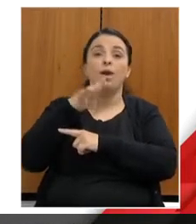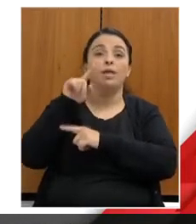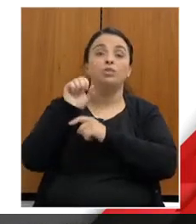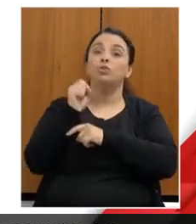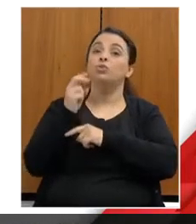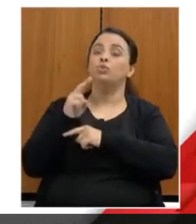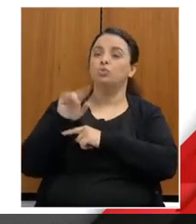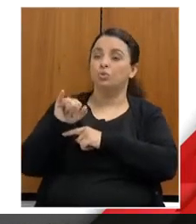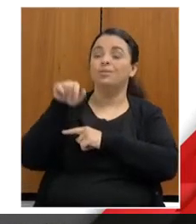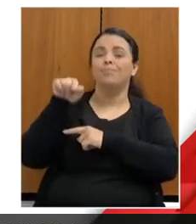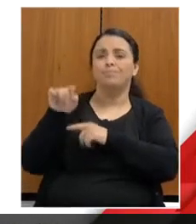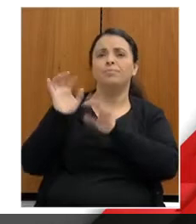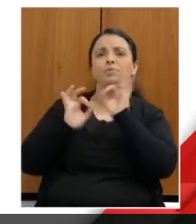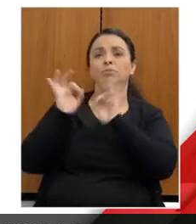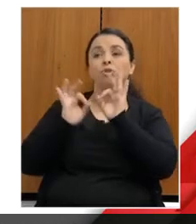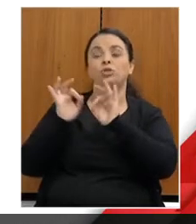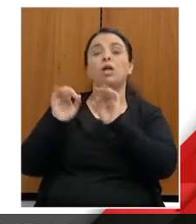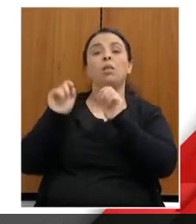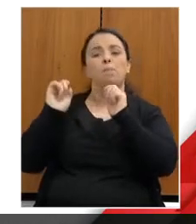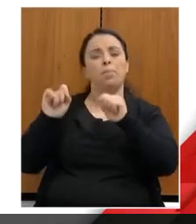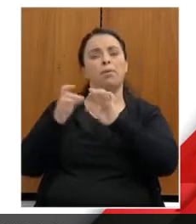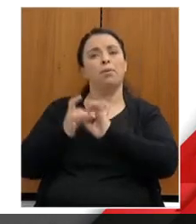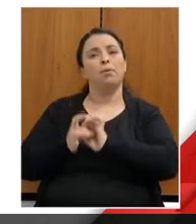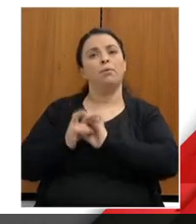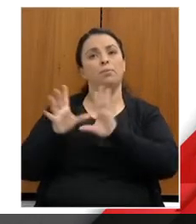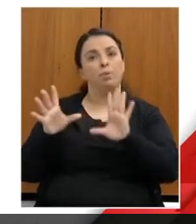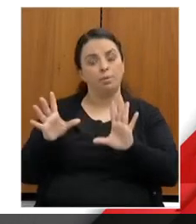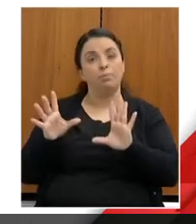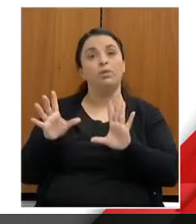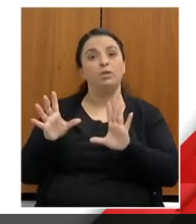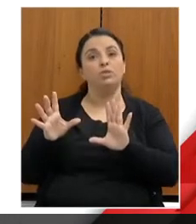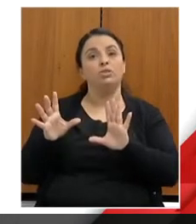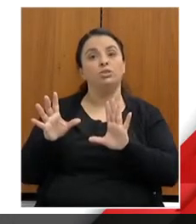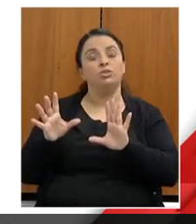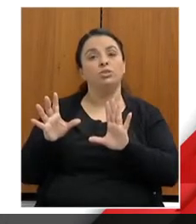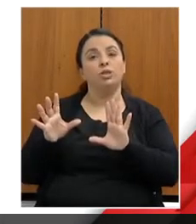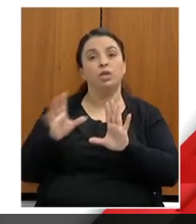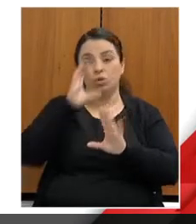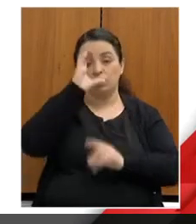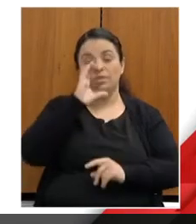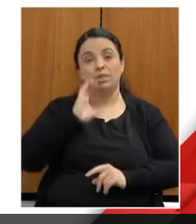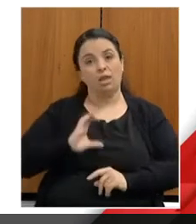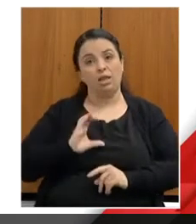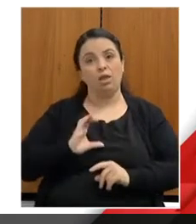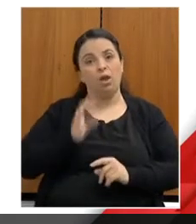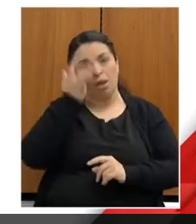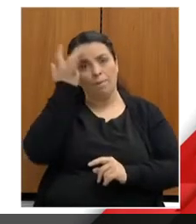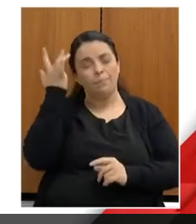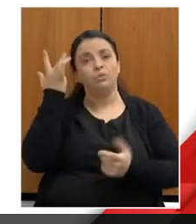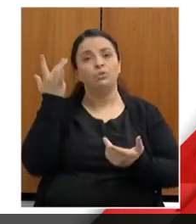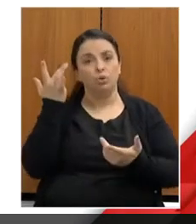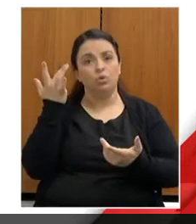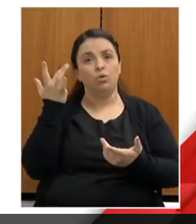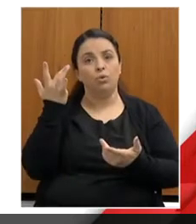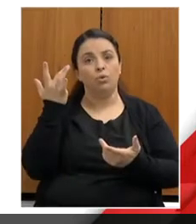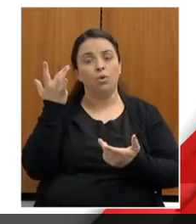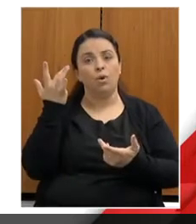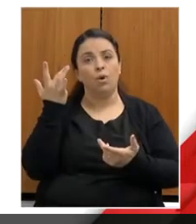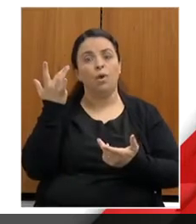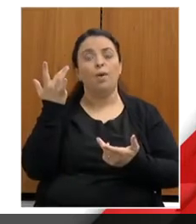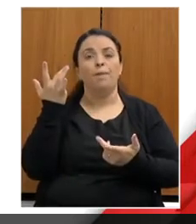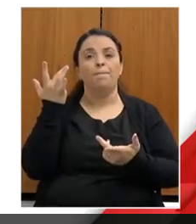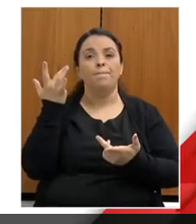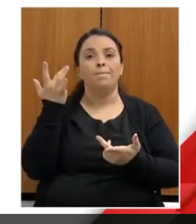permite que o cidadão, que o paciente, ele não seja jogado